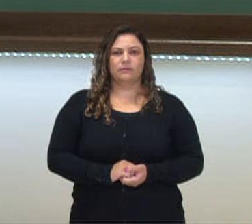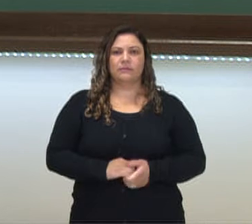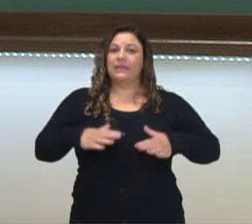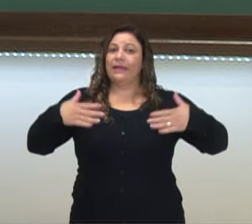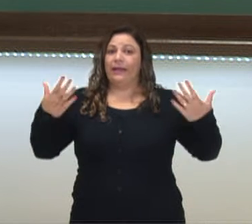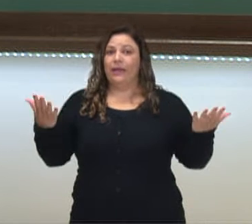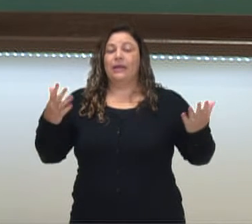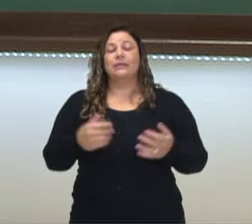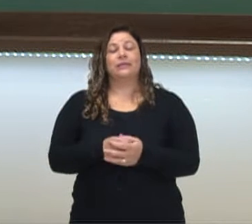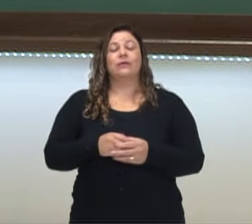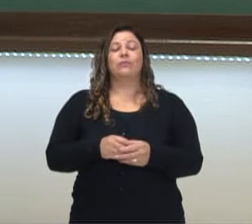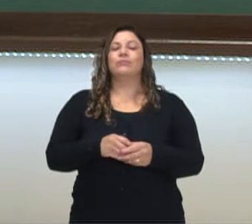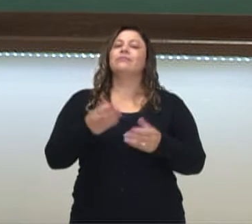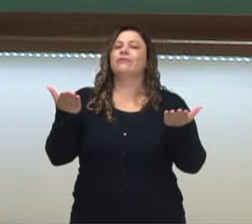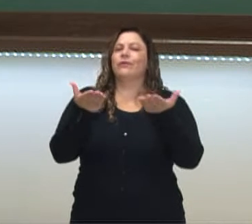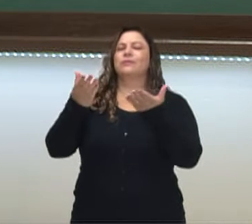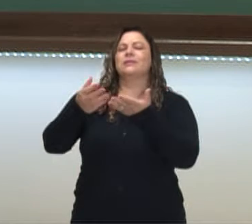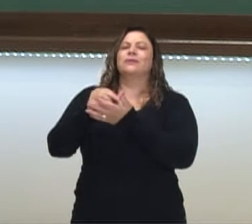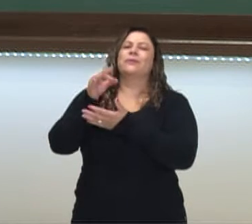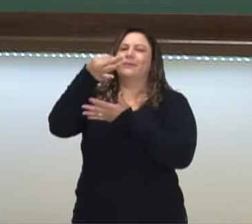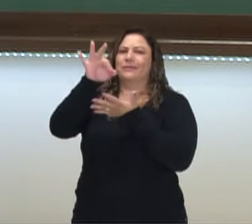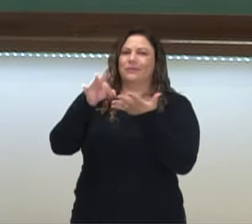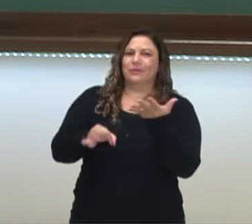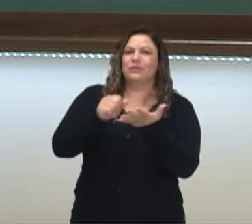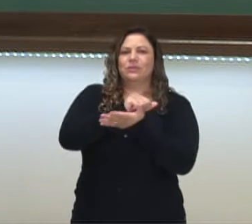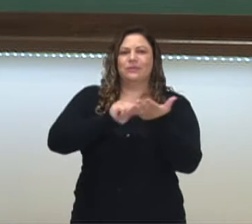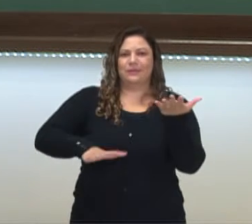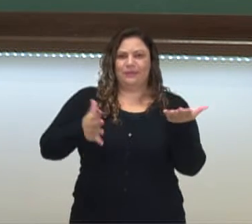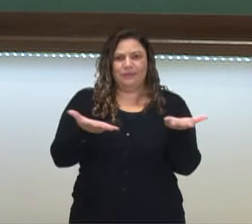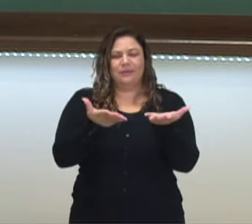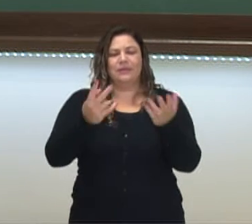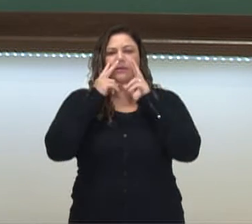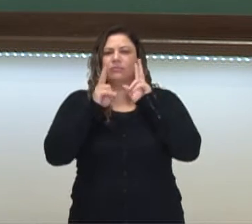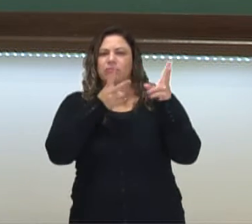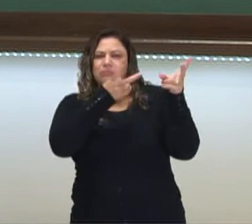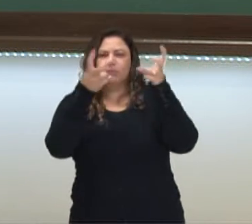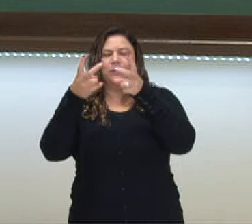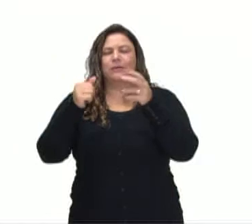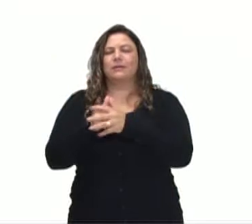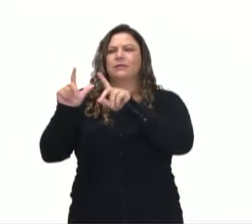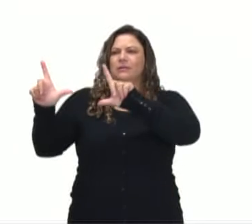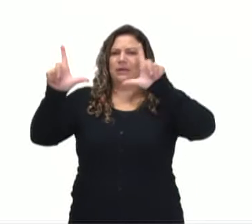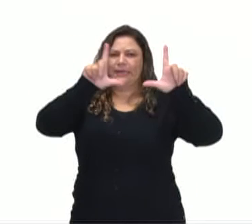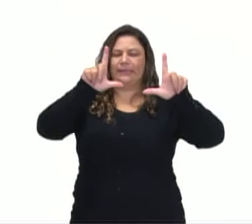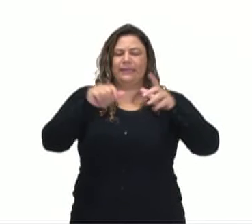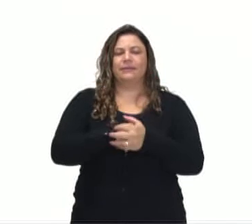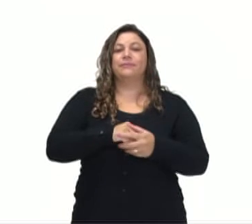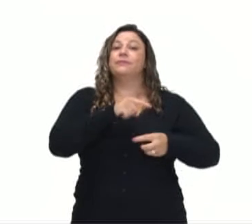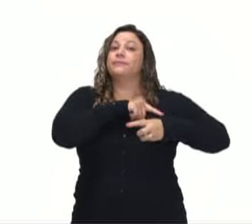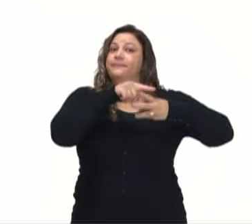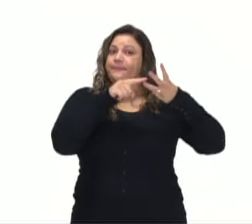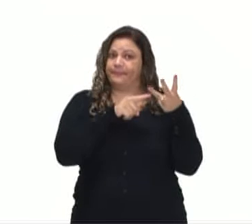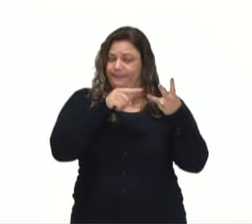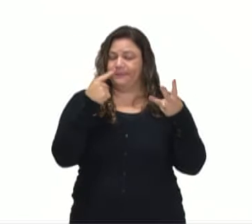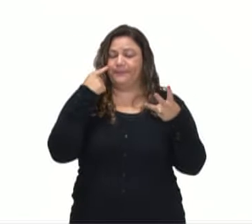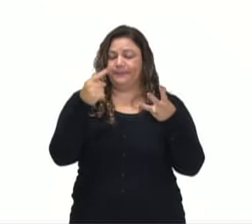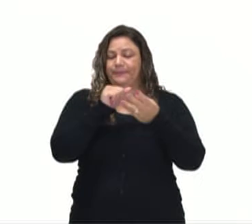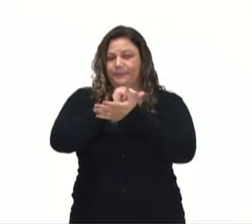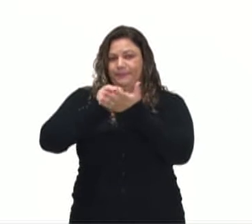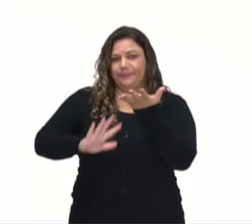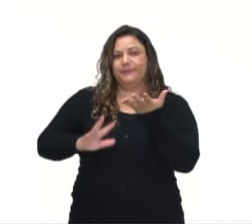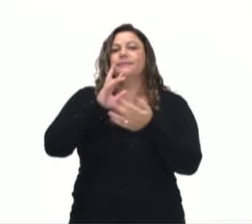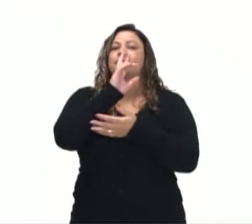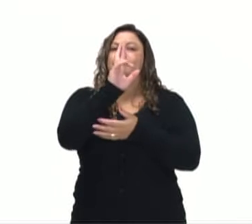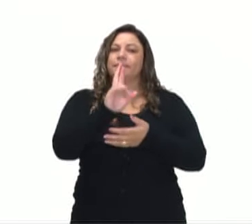Então nós vamos fazer agora a correção nesse exercício. Dá uma olhadinha aí na tela nas 3 expressões que nós temos que resolver. Então nós